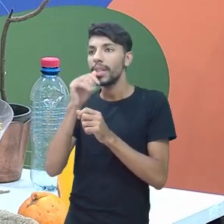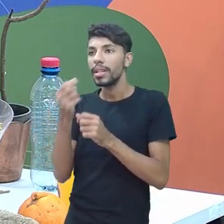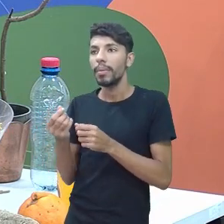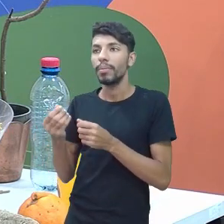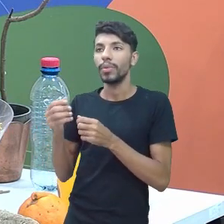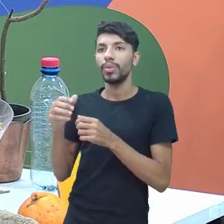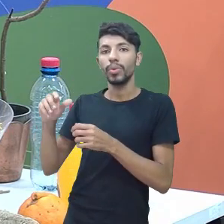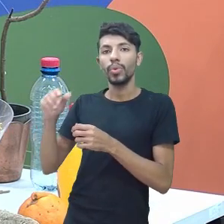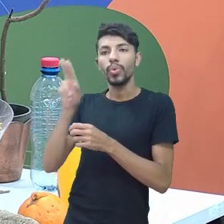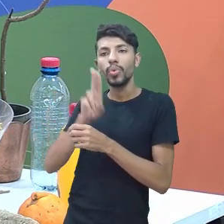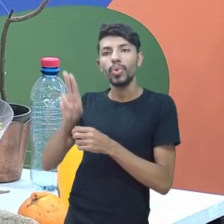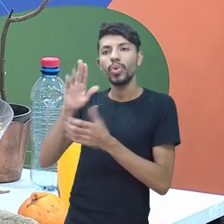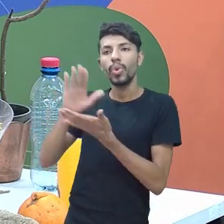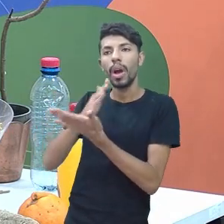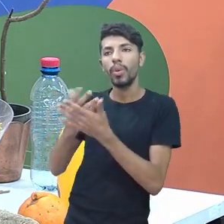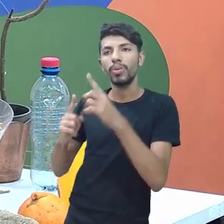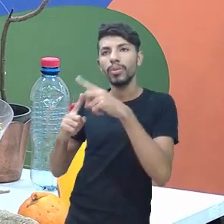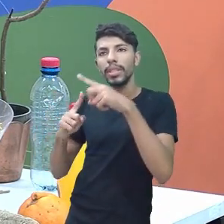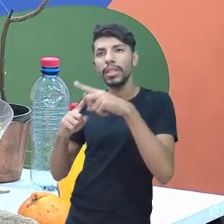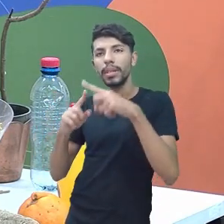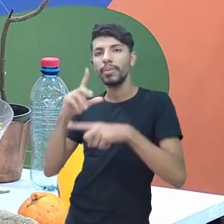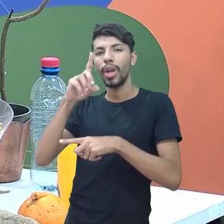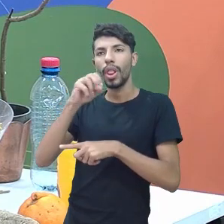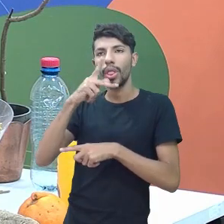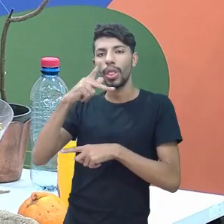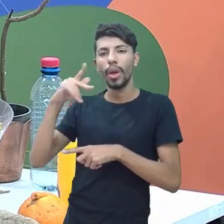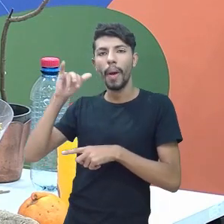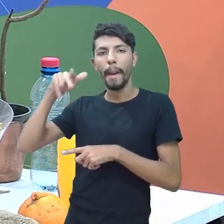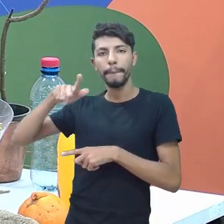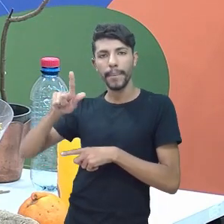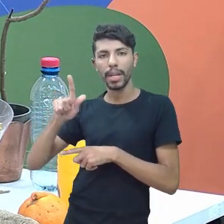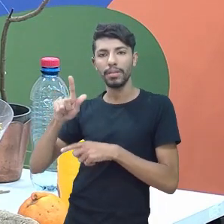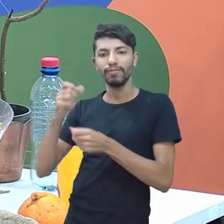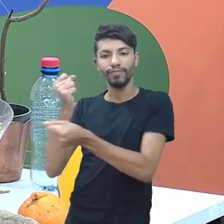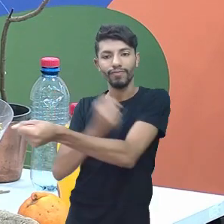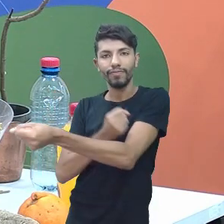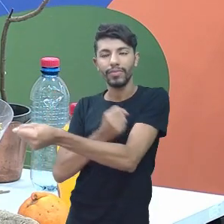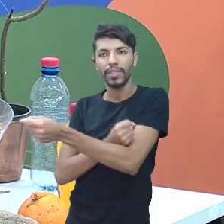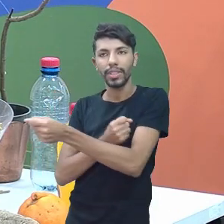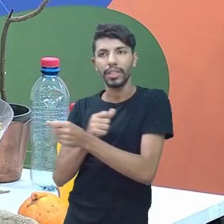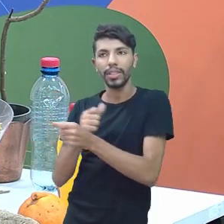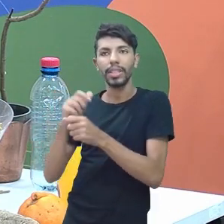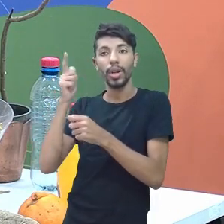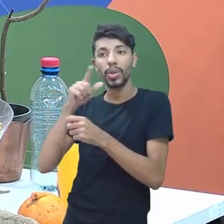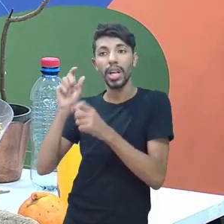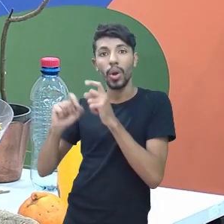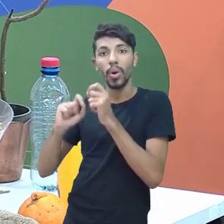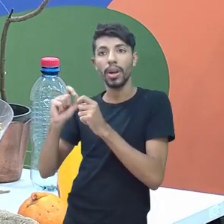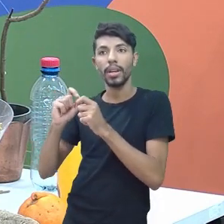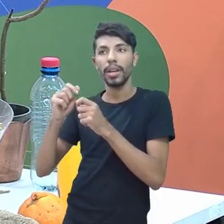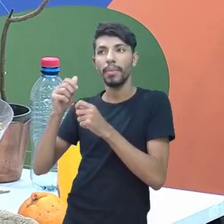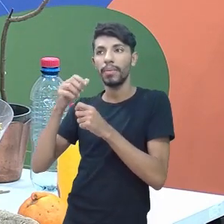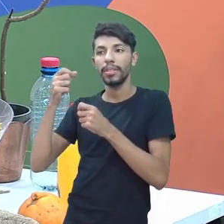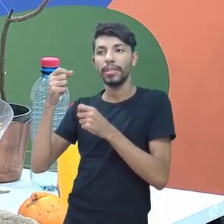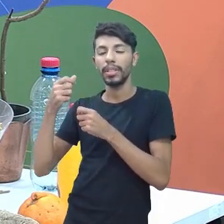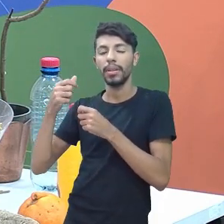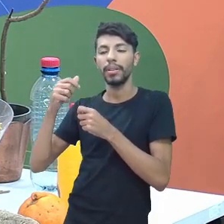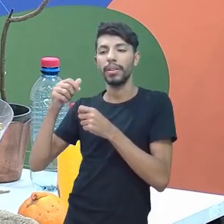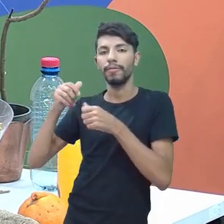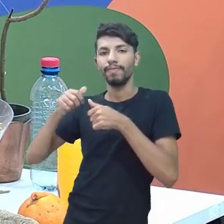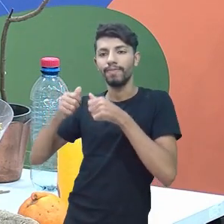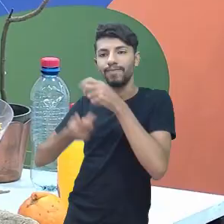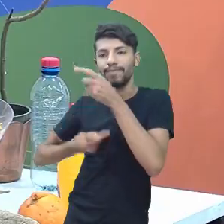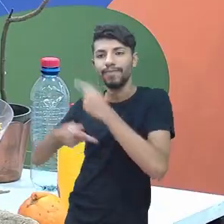oferecer vantagens em relação aos outros que se alimentaram de forma natural. Então, isso aqui não é bem-vindo.